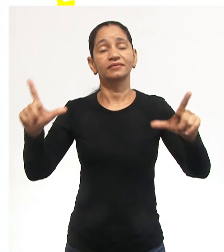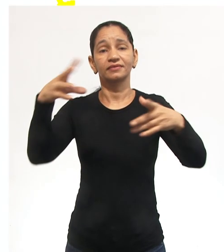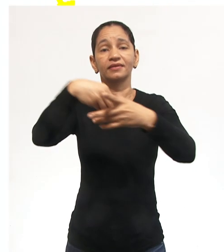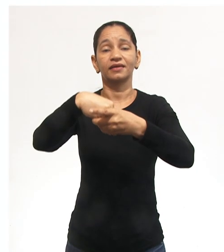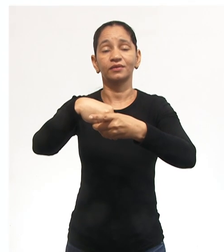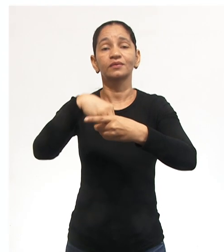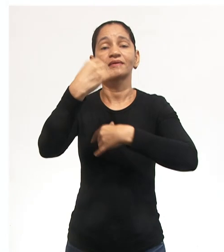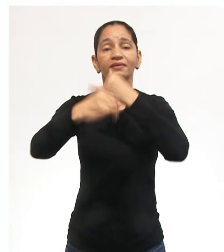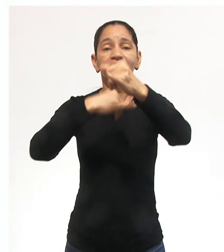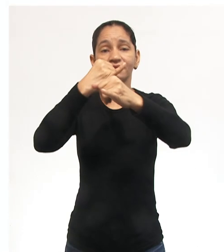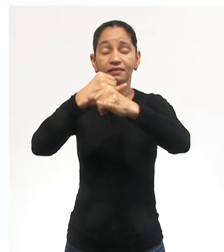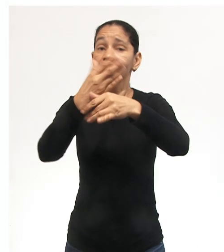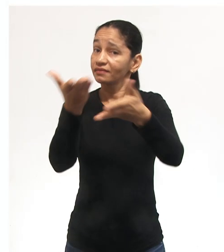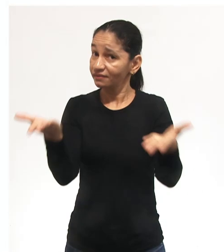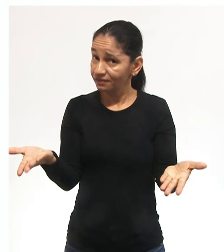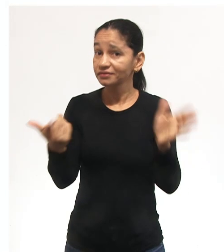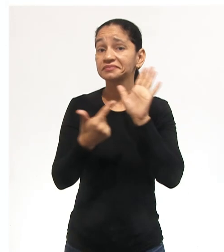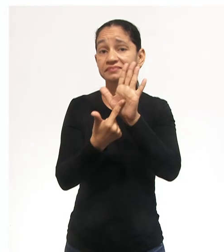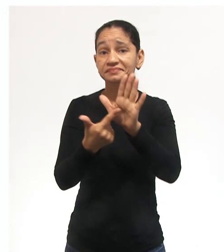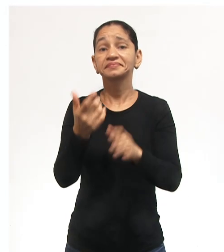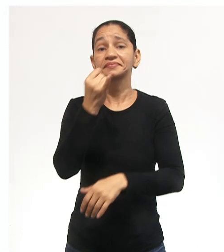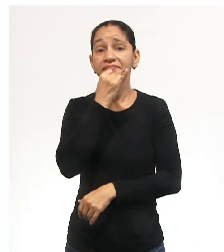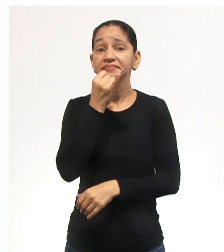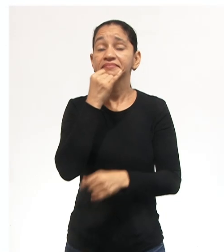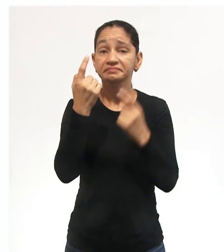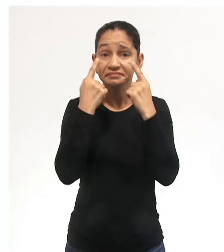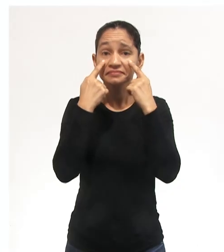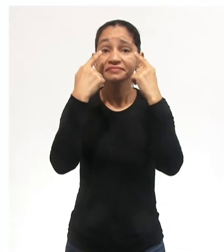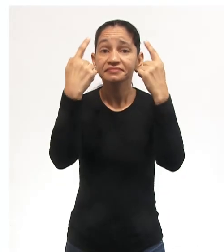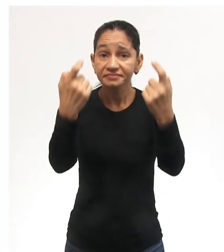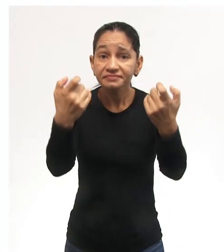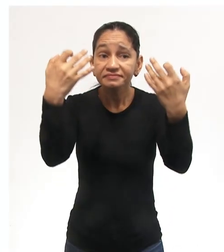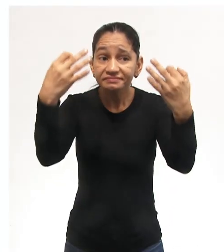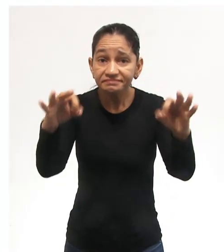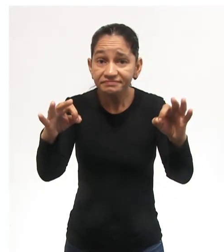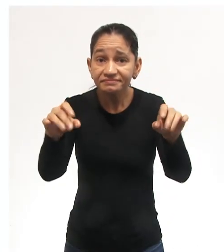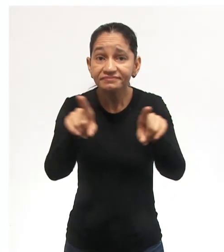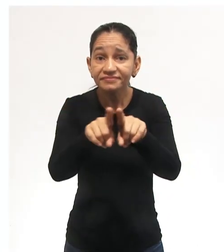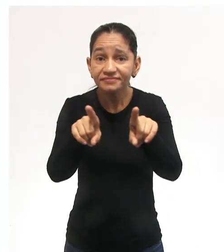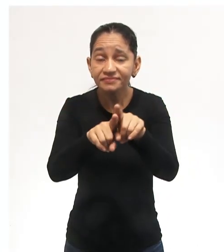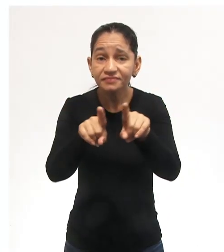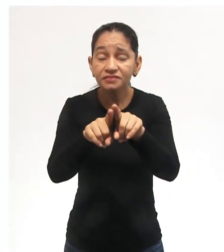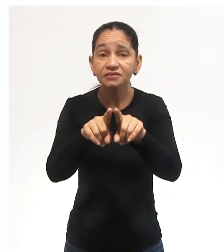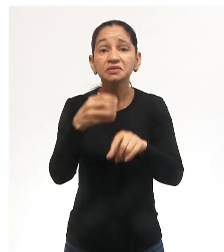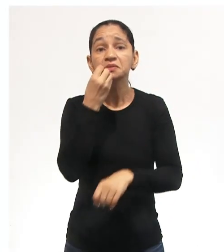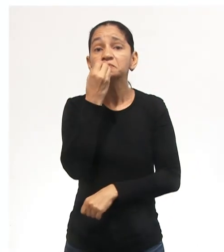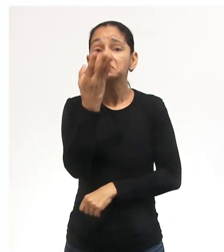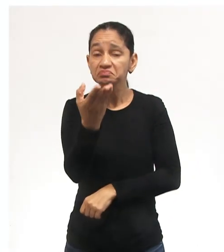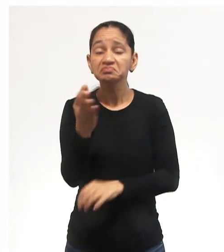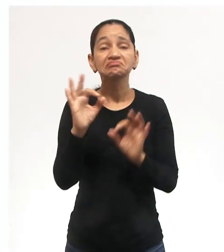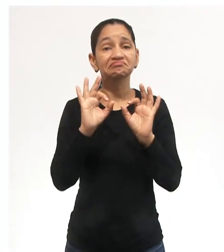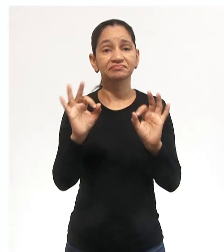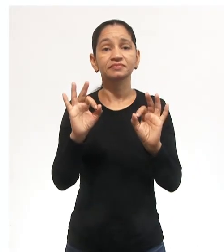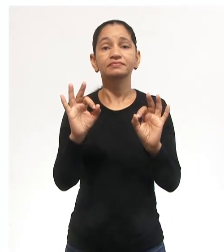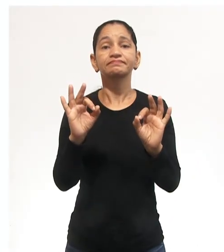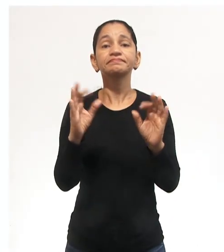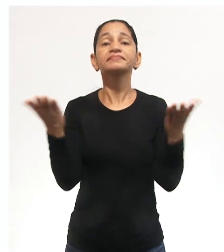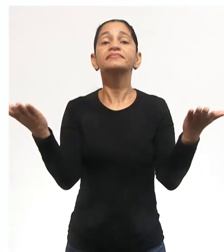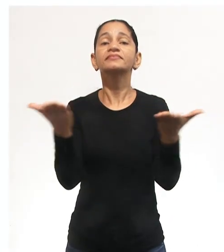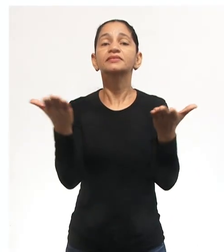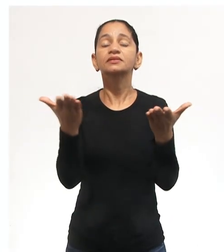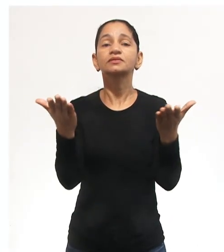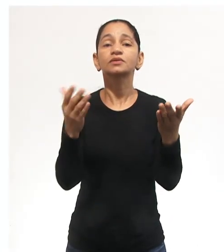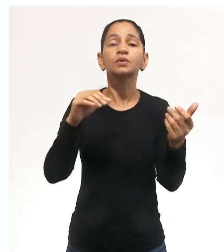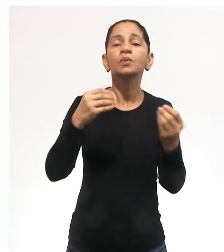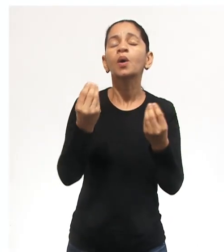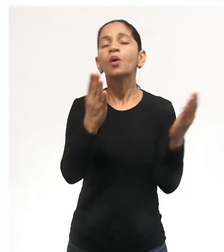é uma forma de um exemplo bem interessante, né, sobre comércio eletrônico consumer to consumer. Agora vamos iniciar